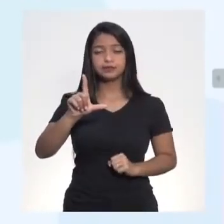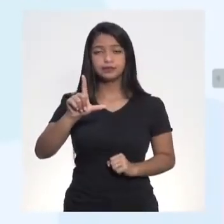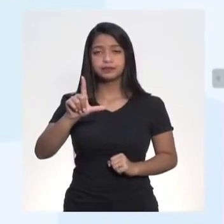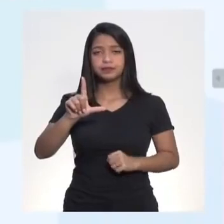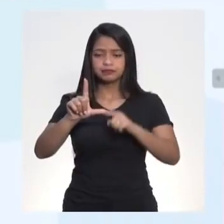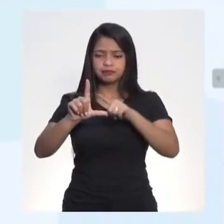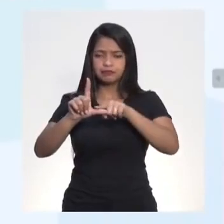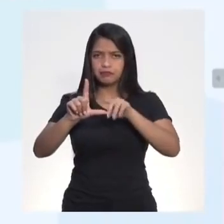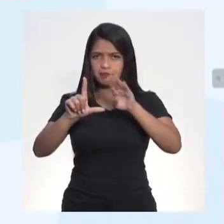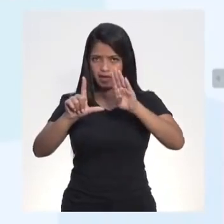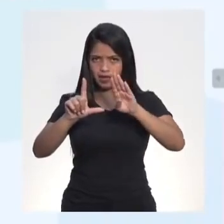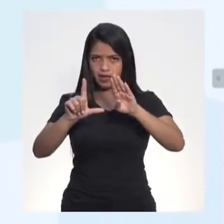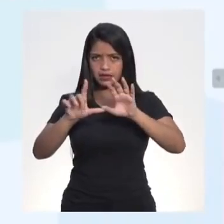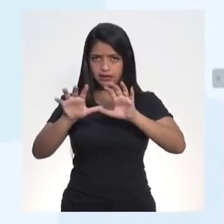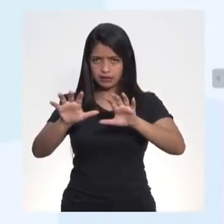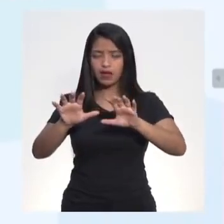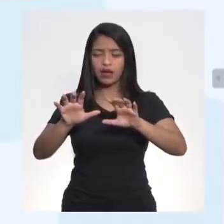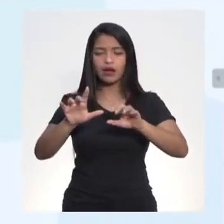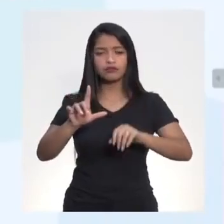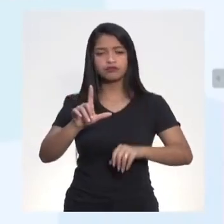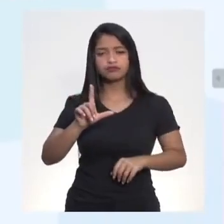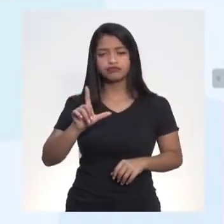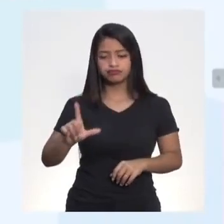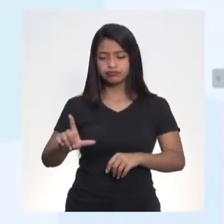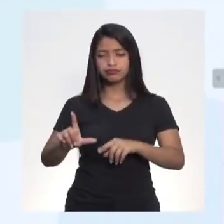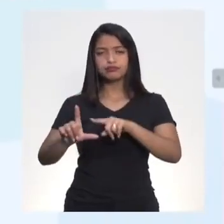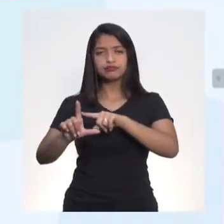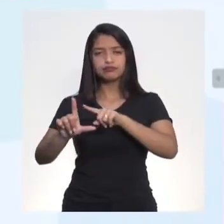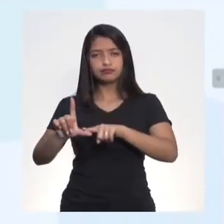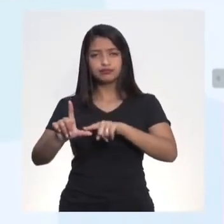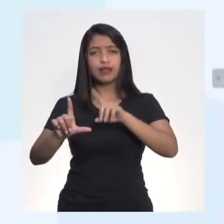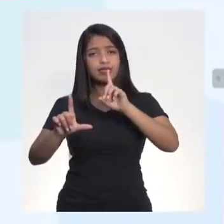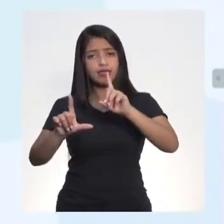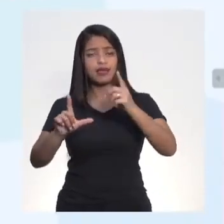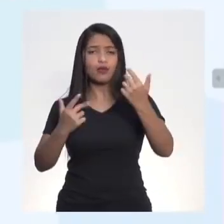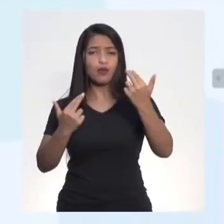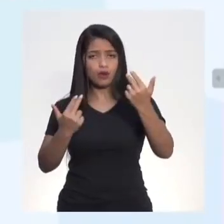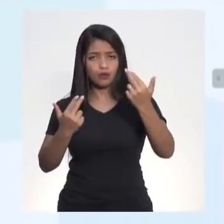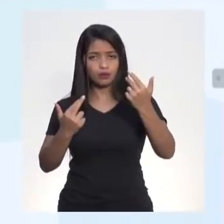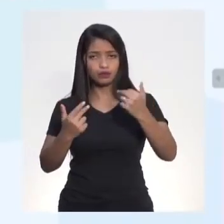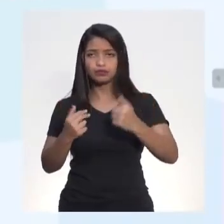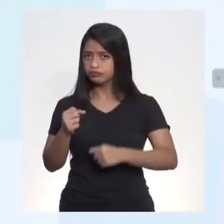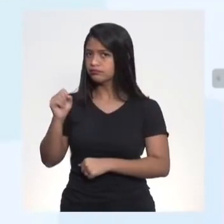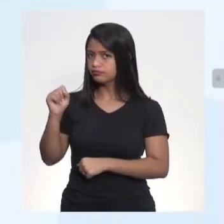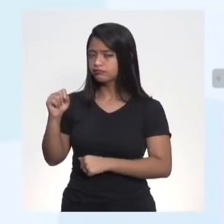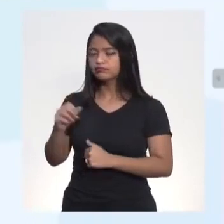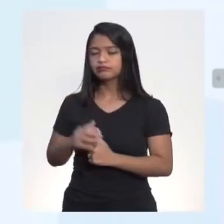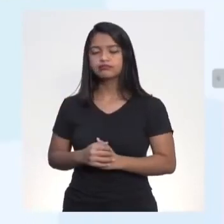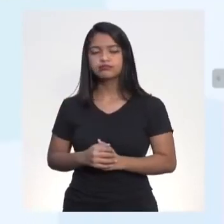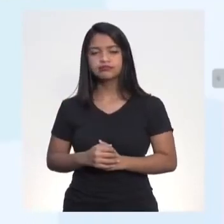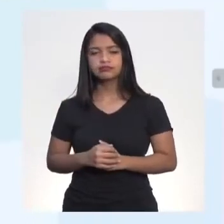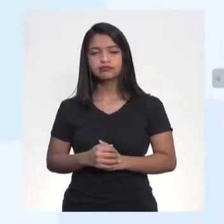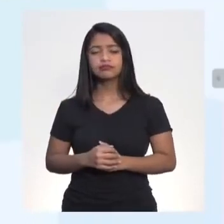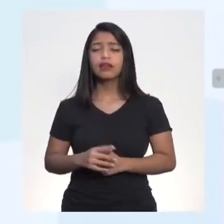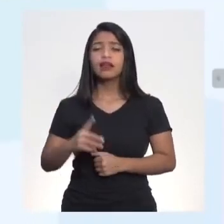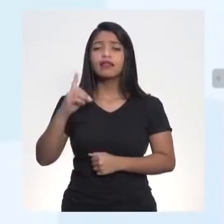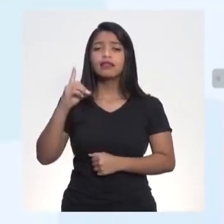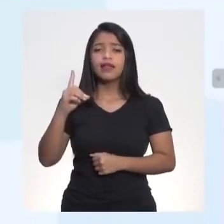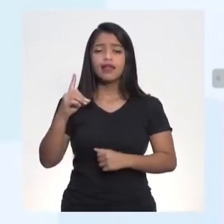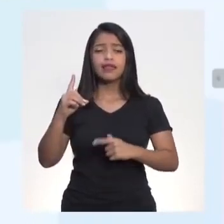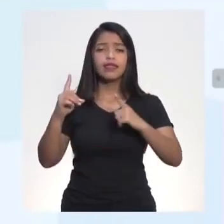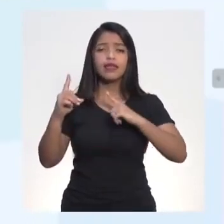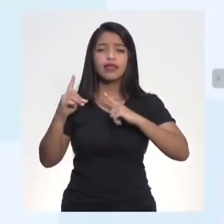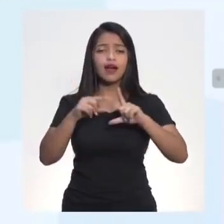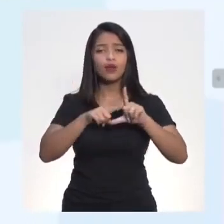dizer que o D também é 120 graus, né? Certo, Oposto pelo vértice. exato. Qual que é o correspondente do D? É o H.